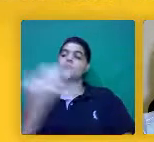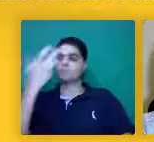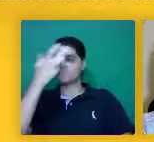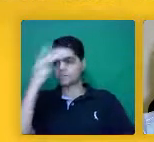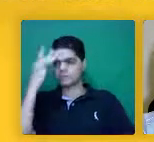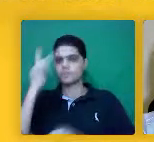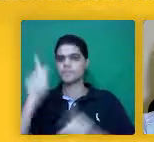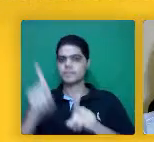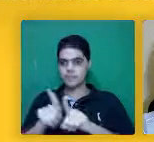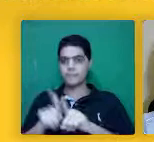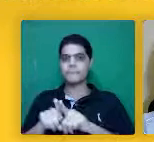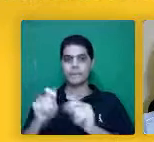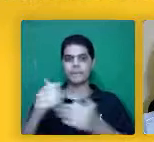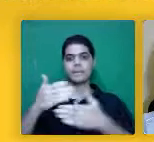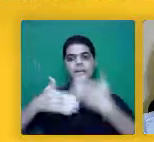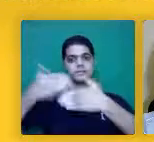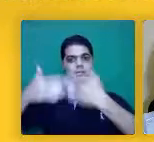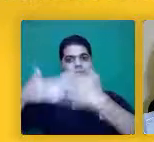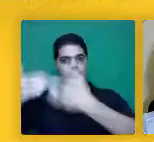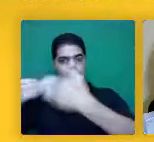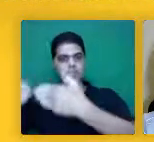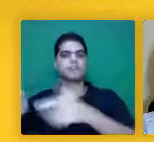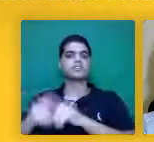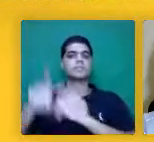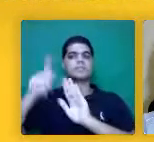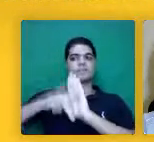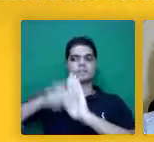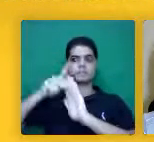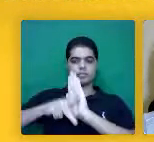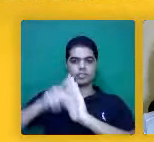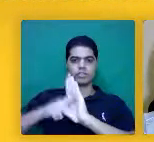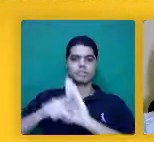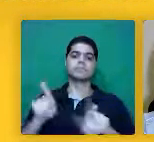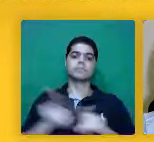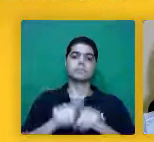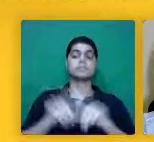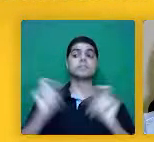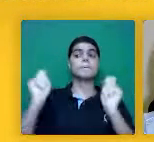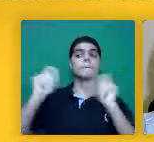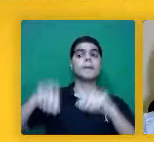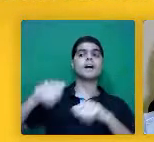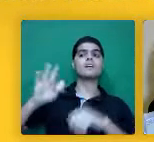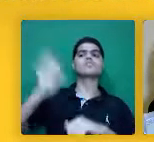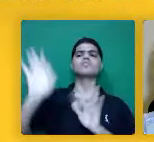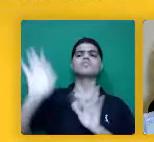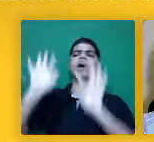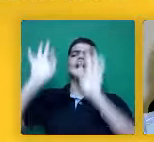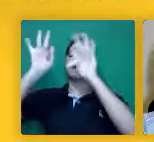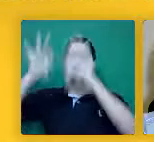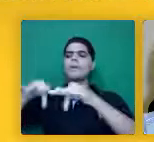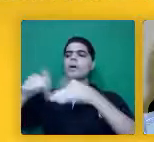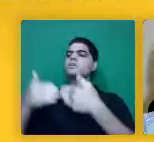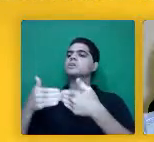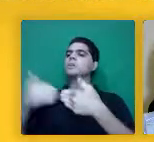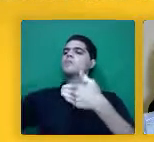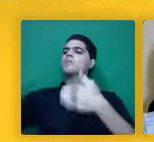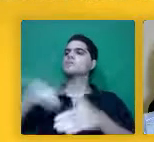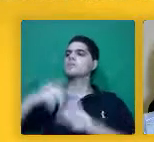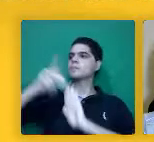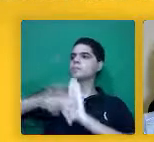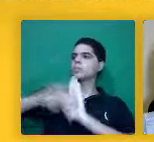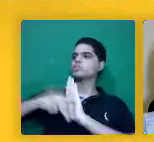na continuidade desses projetos. Então, depois dessa maratona, existe a possibilidade de você participar de programas de